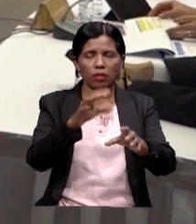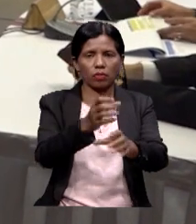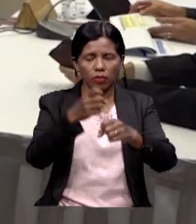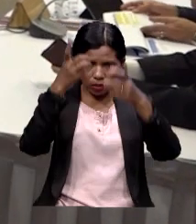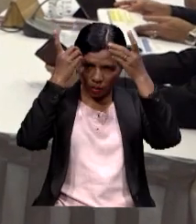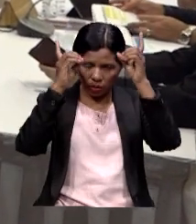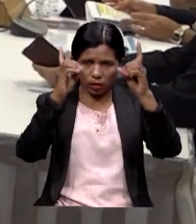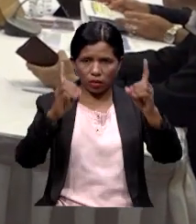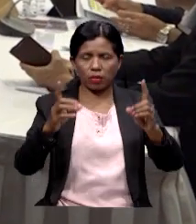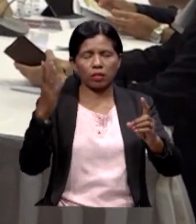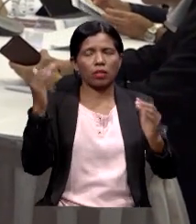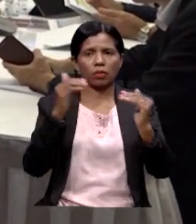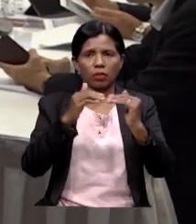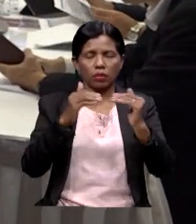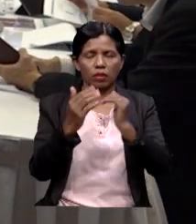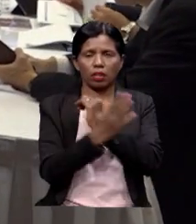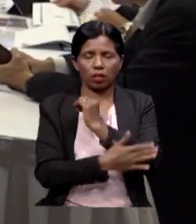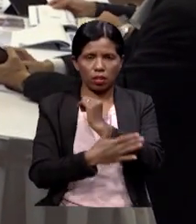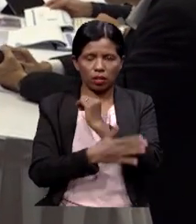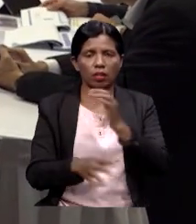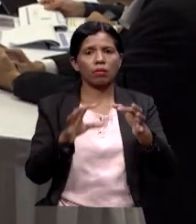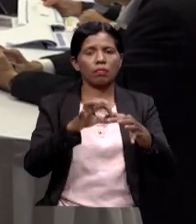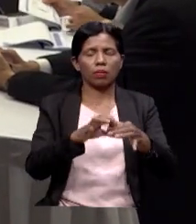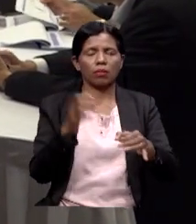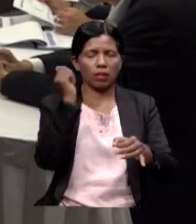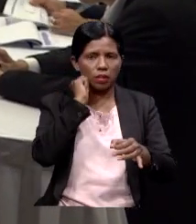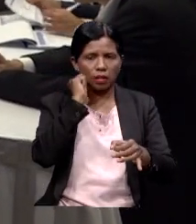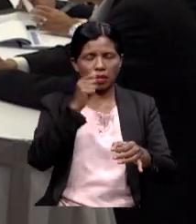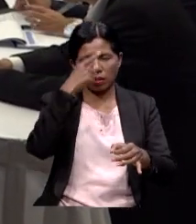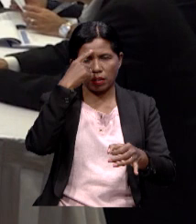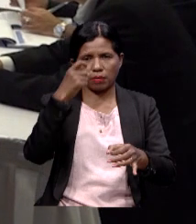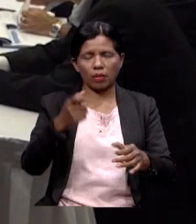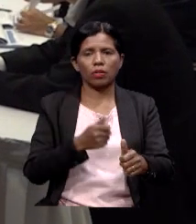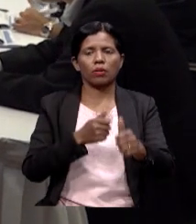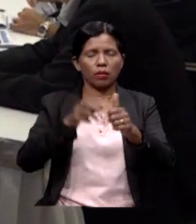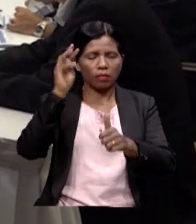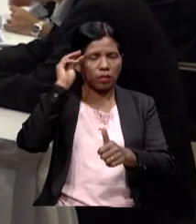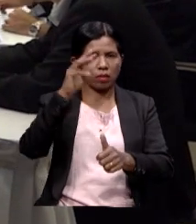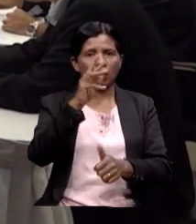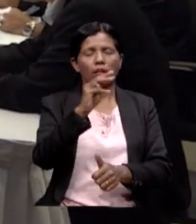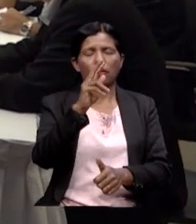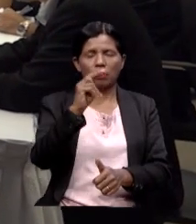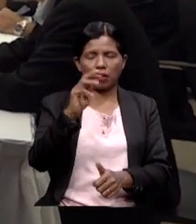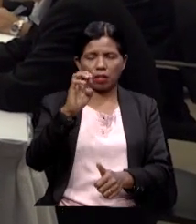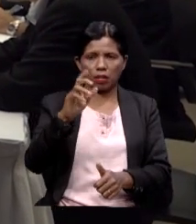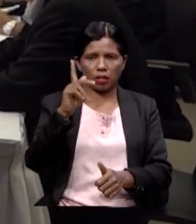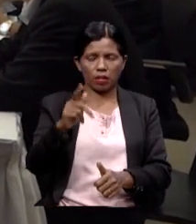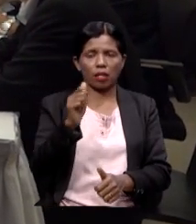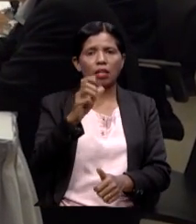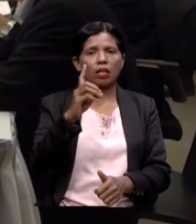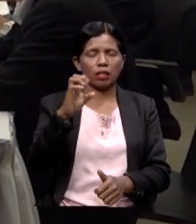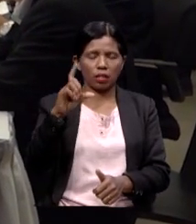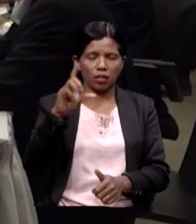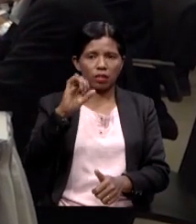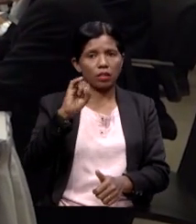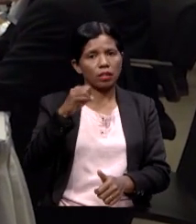ruma iha reunion entra na saun membro ASEAN. Tambane, tir ministra negosio stranjero no cooperasaun Adalgisa de